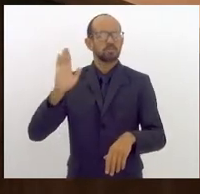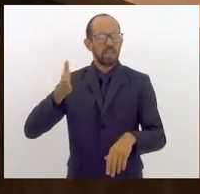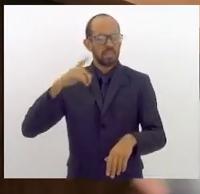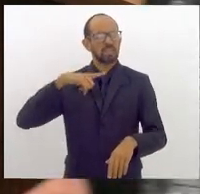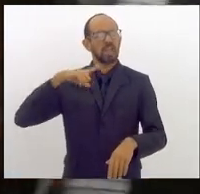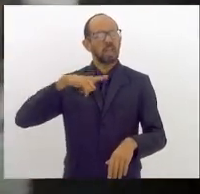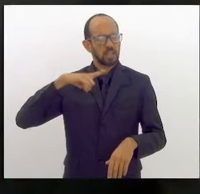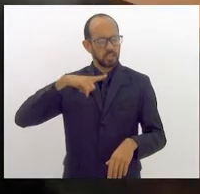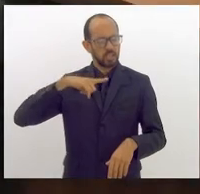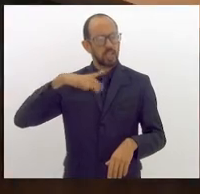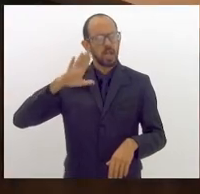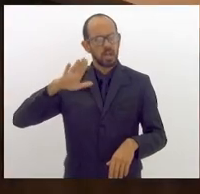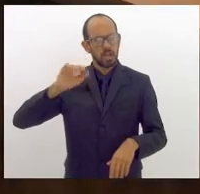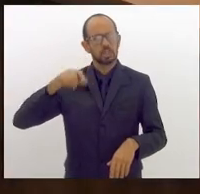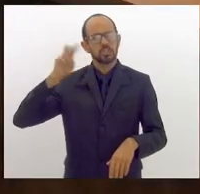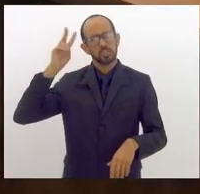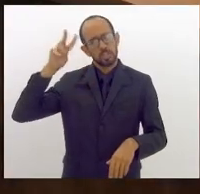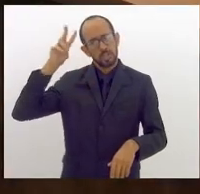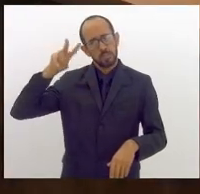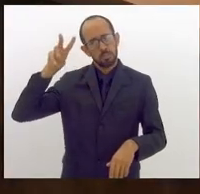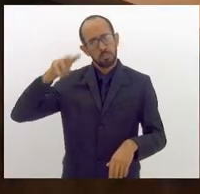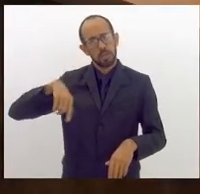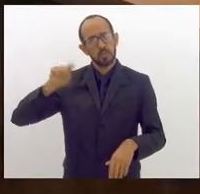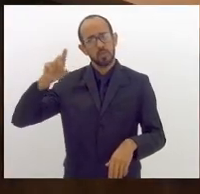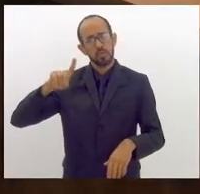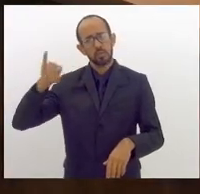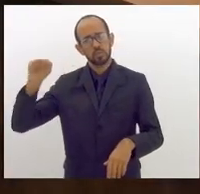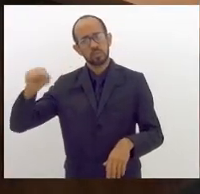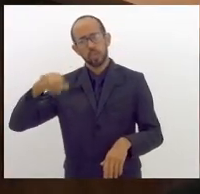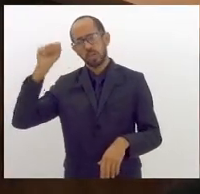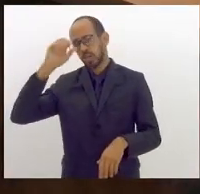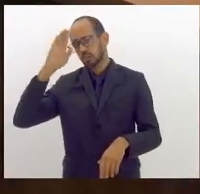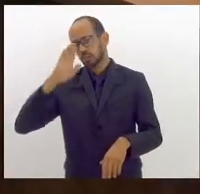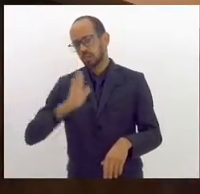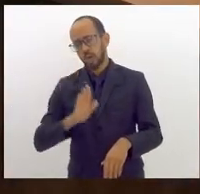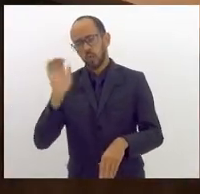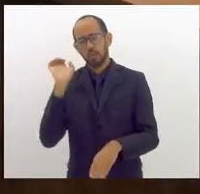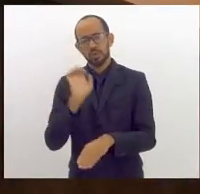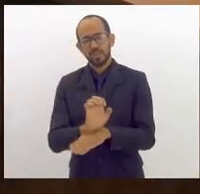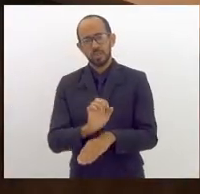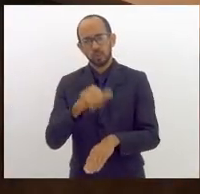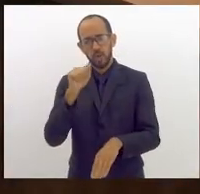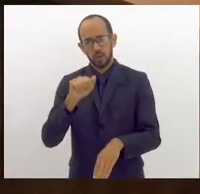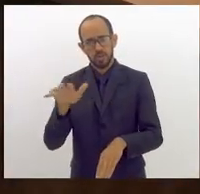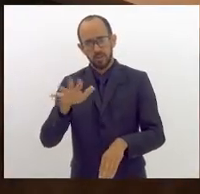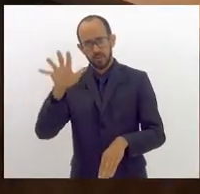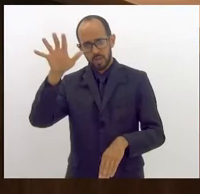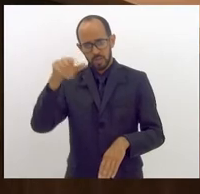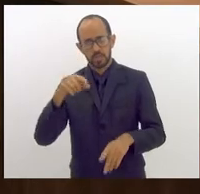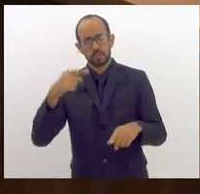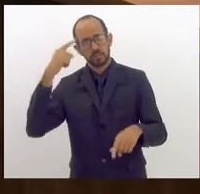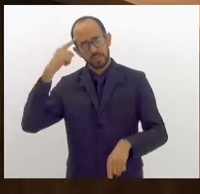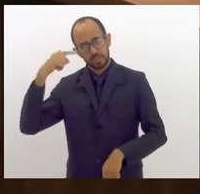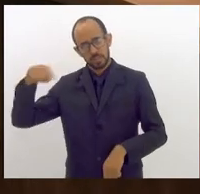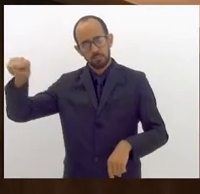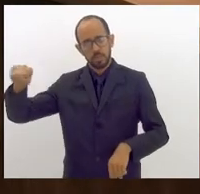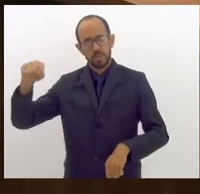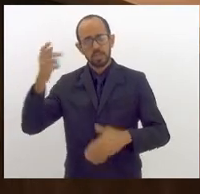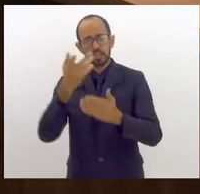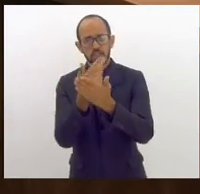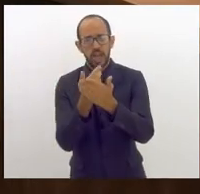rememorou o dia nacional da favela o dia Estadual da favela tivemos a semana de arte